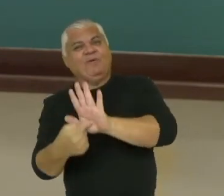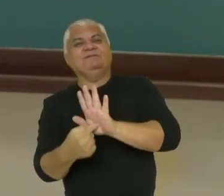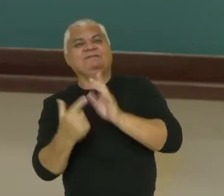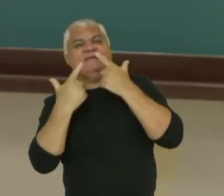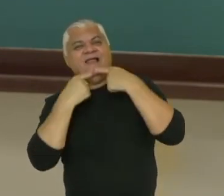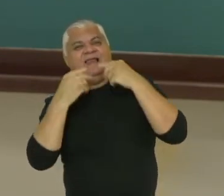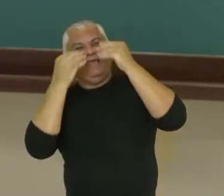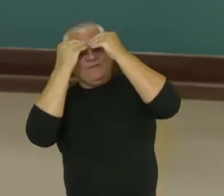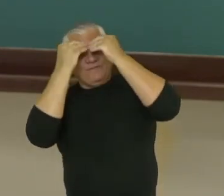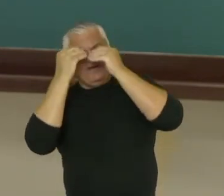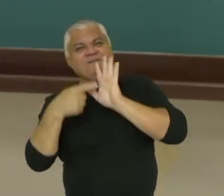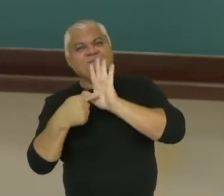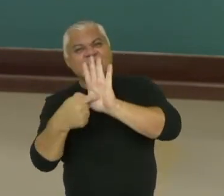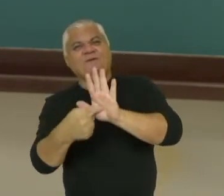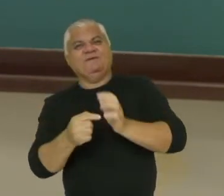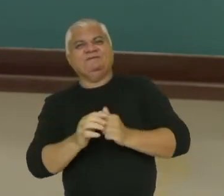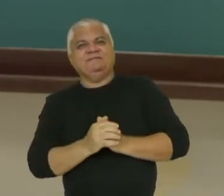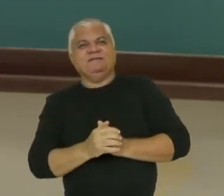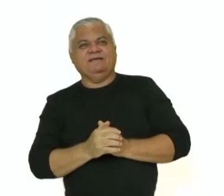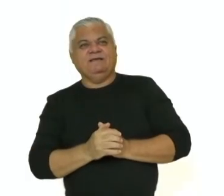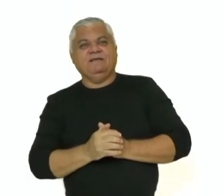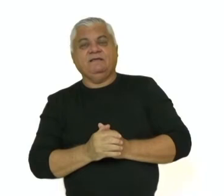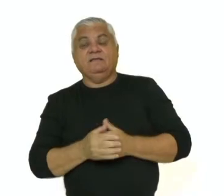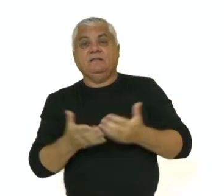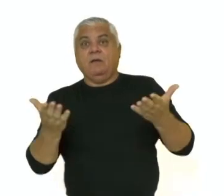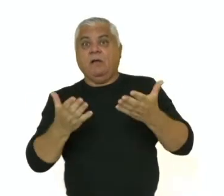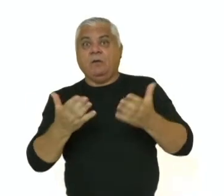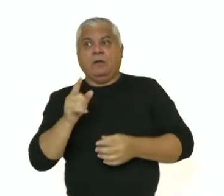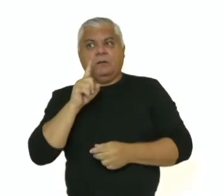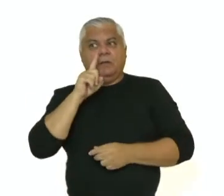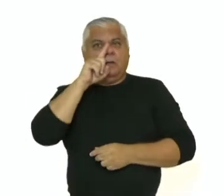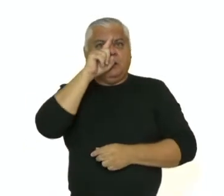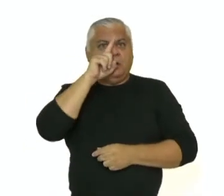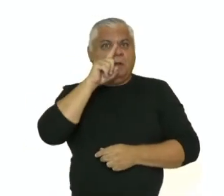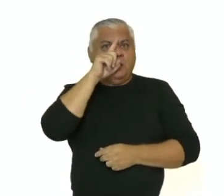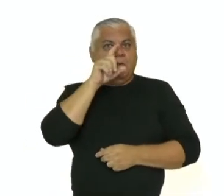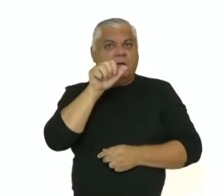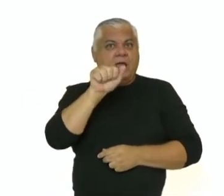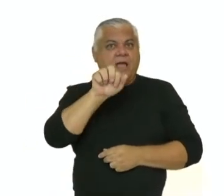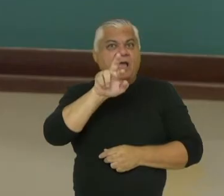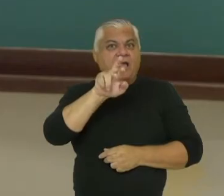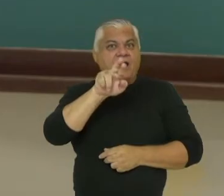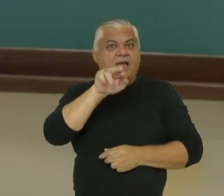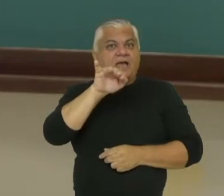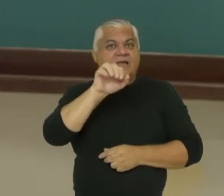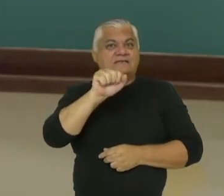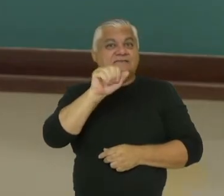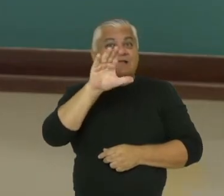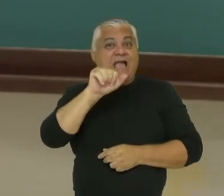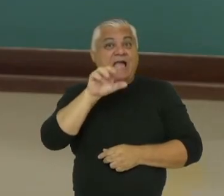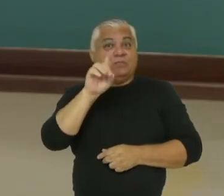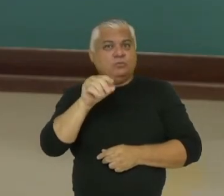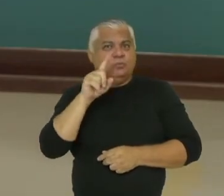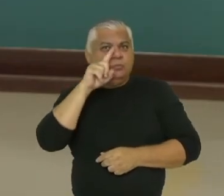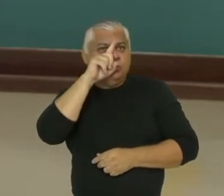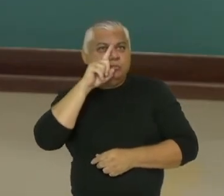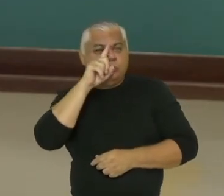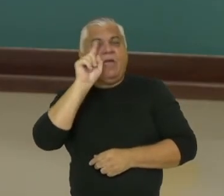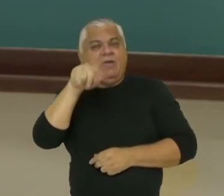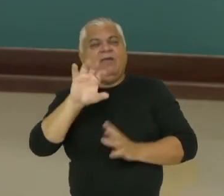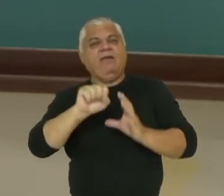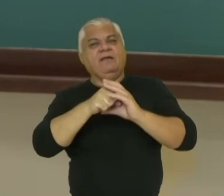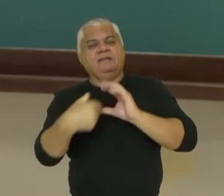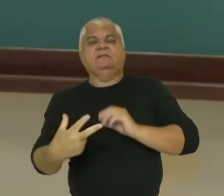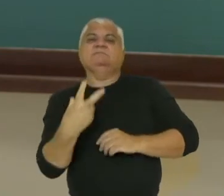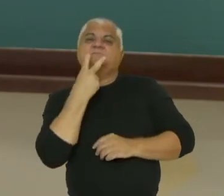o que ele estava sentindo. Seria agora muito arriscado, né? Então, essa é uma característica